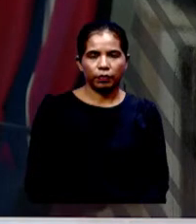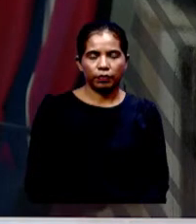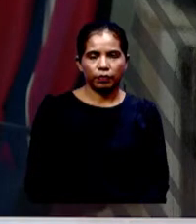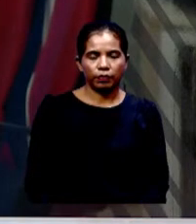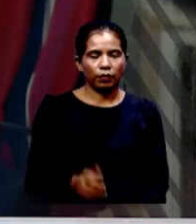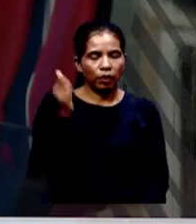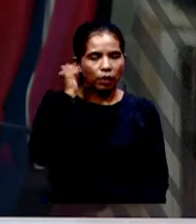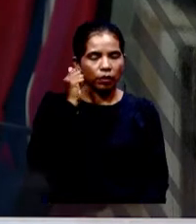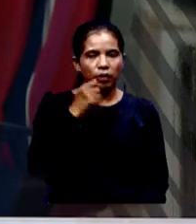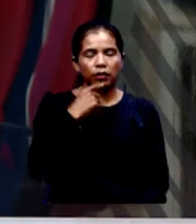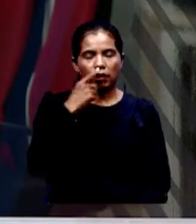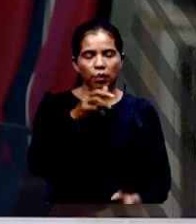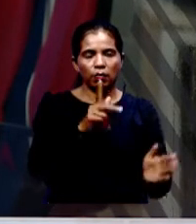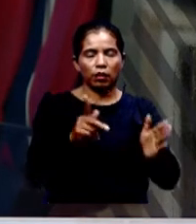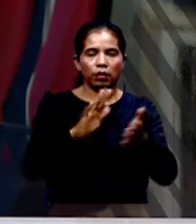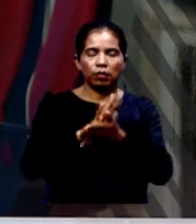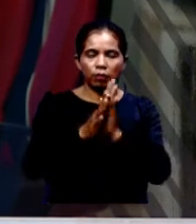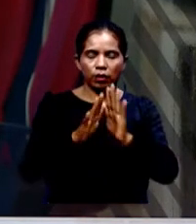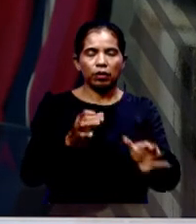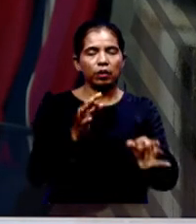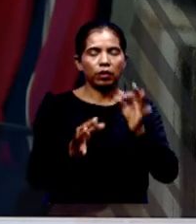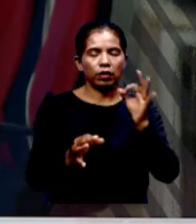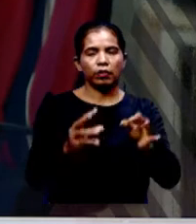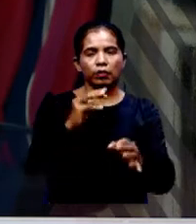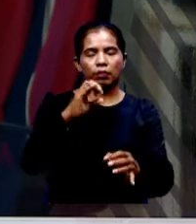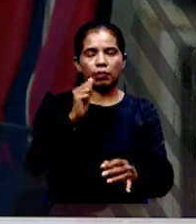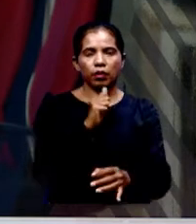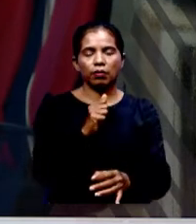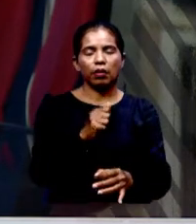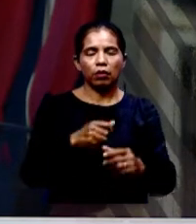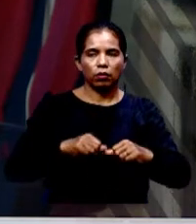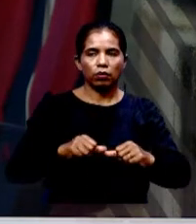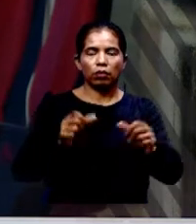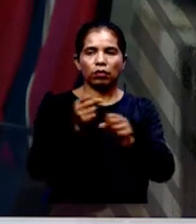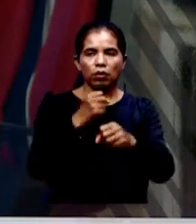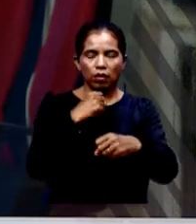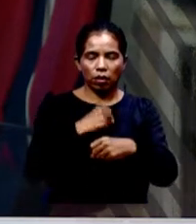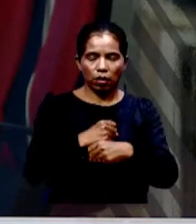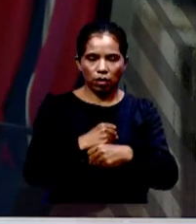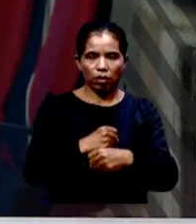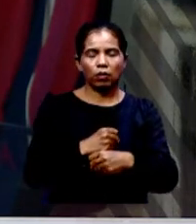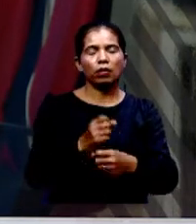ASEAN será conselheira Plano Paz, quer que Myanmar continue a ralo a atuação a soro prisioneiro.